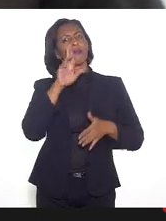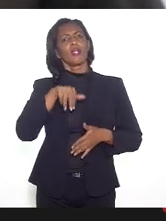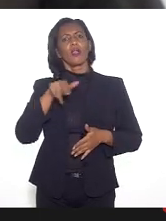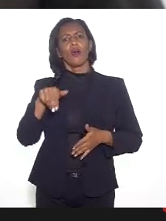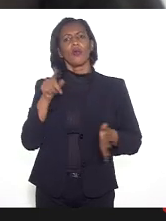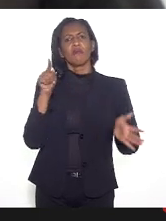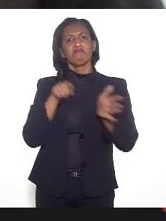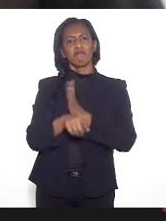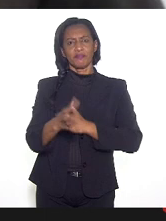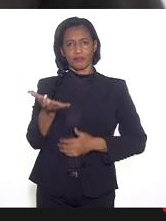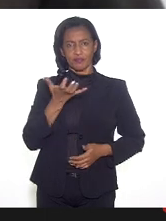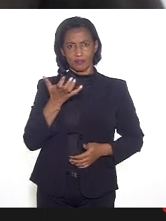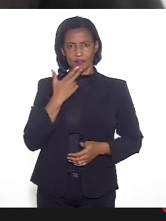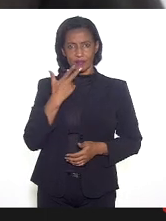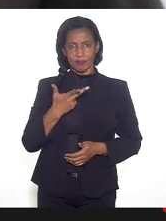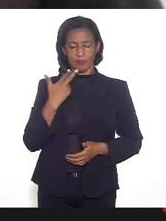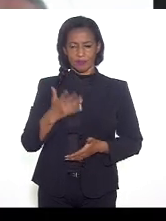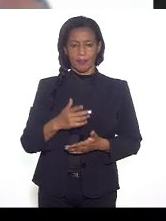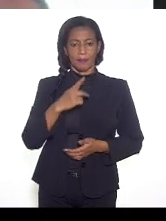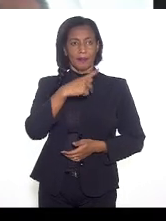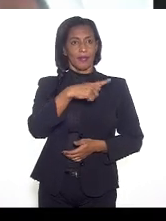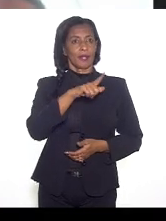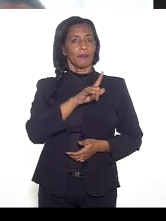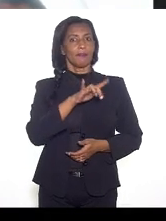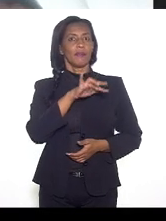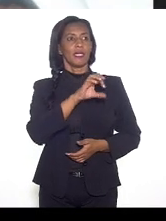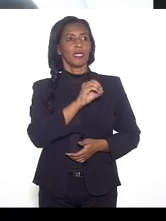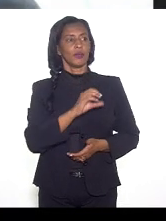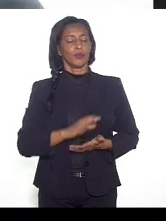uso da palavra para suas considerações finais, Plínio.